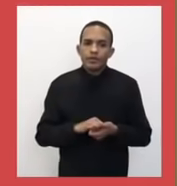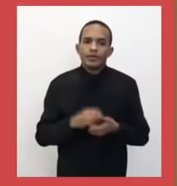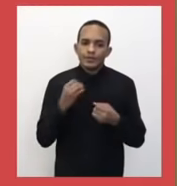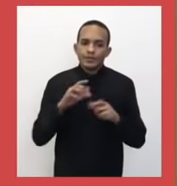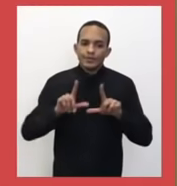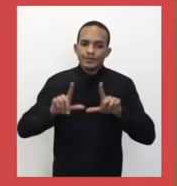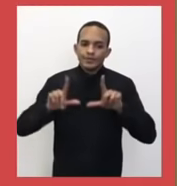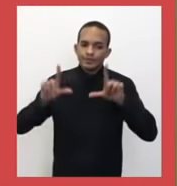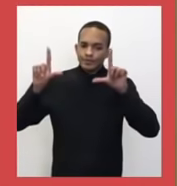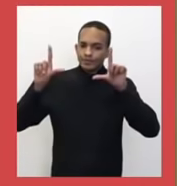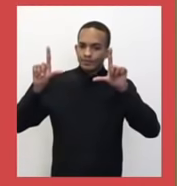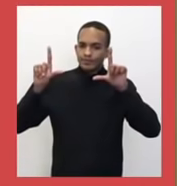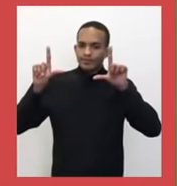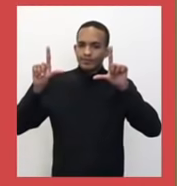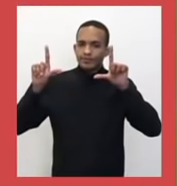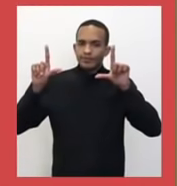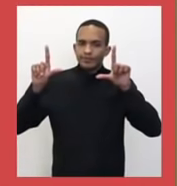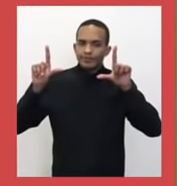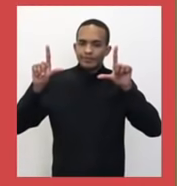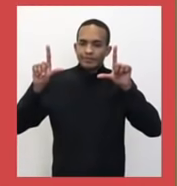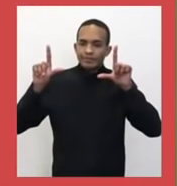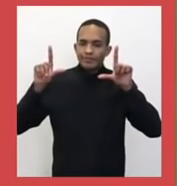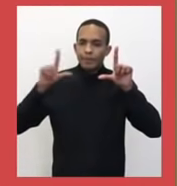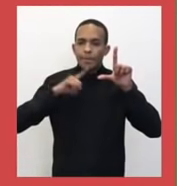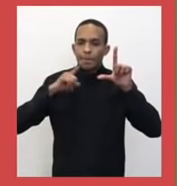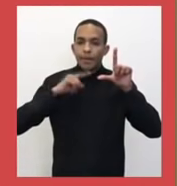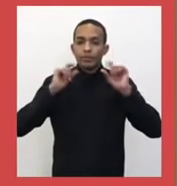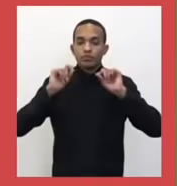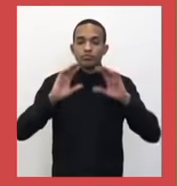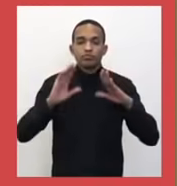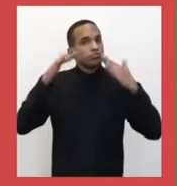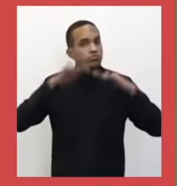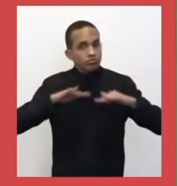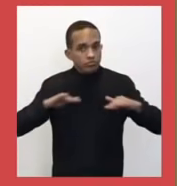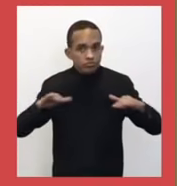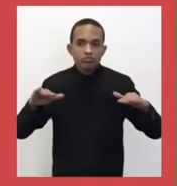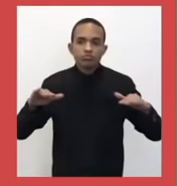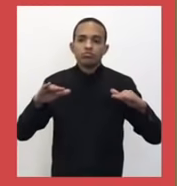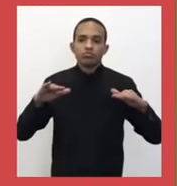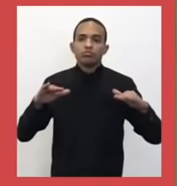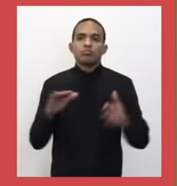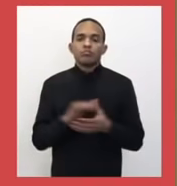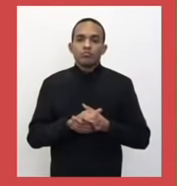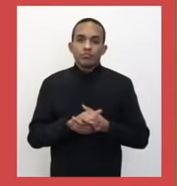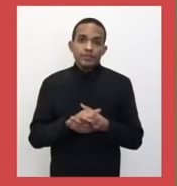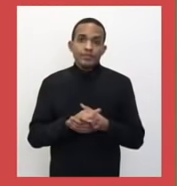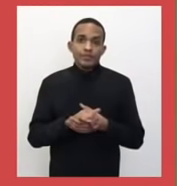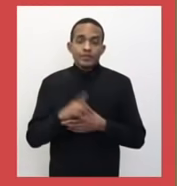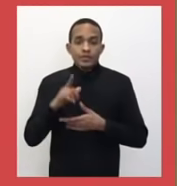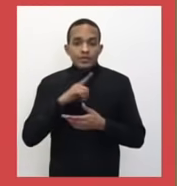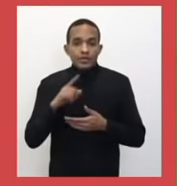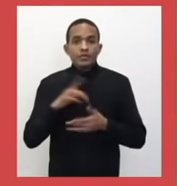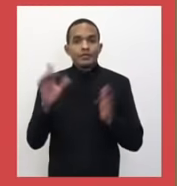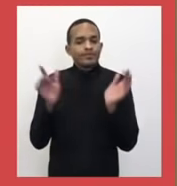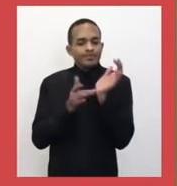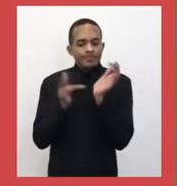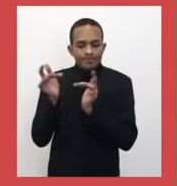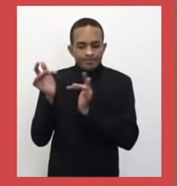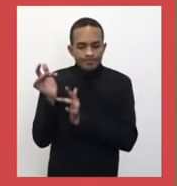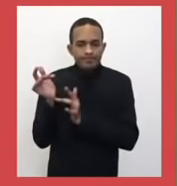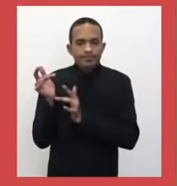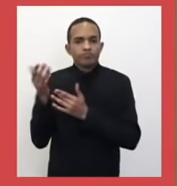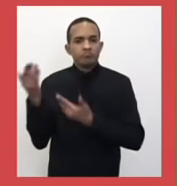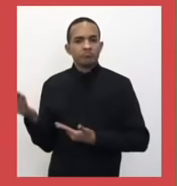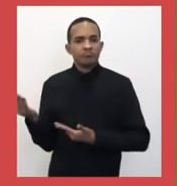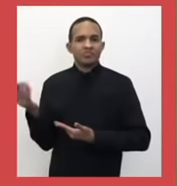grande agora. Tá vendo? Então, nós temos a cena da última ceia, onde nós temos Jesus